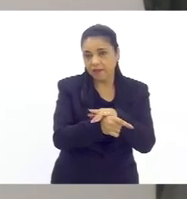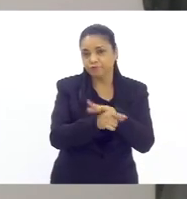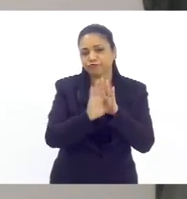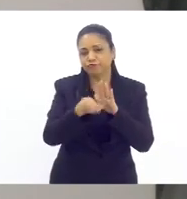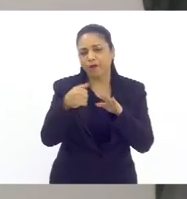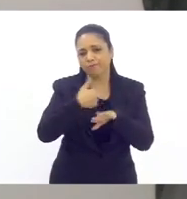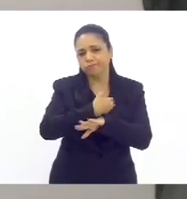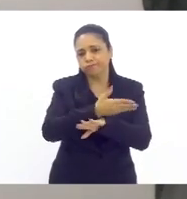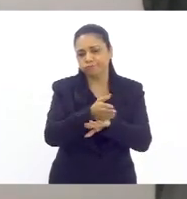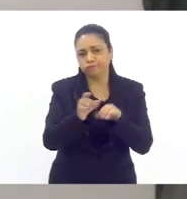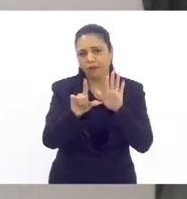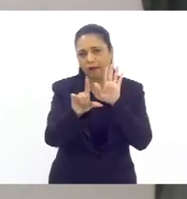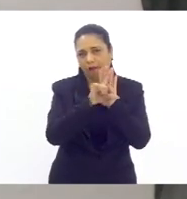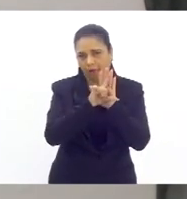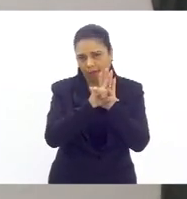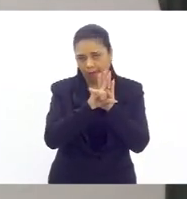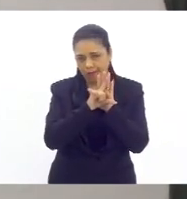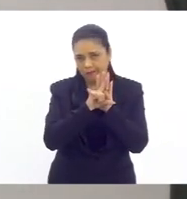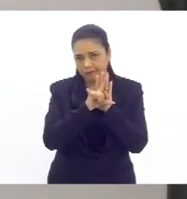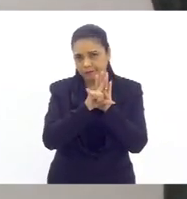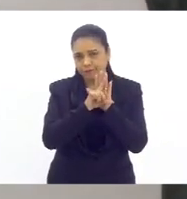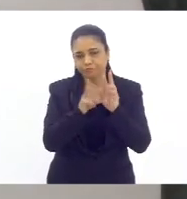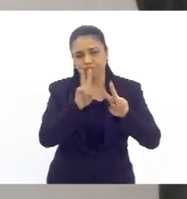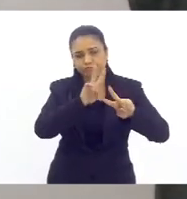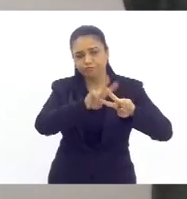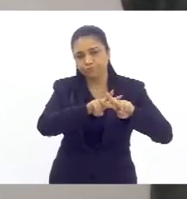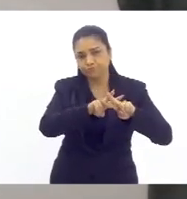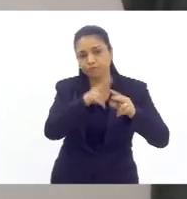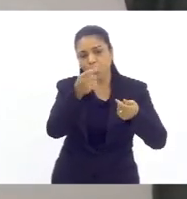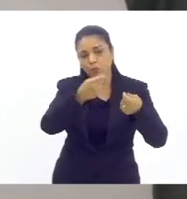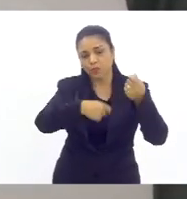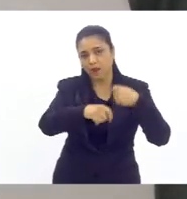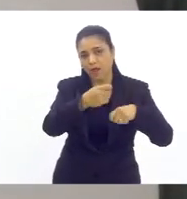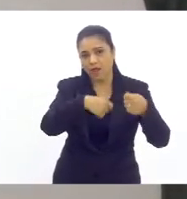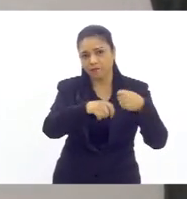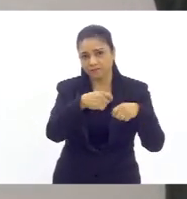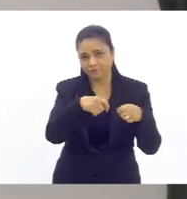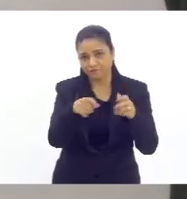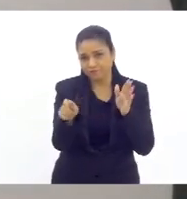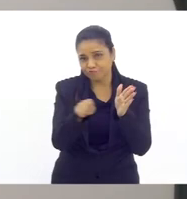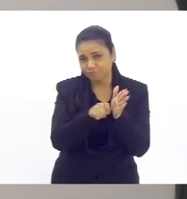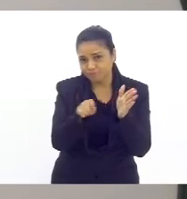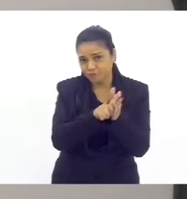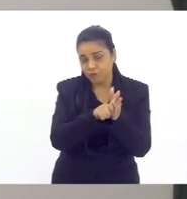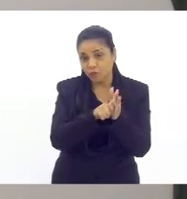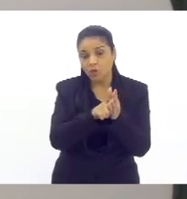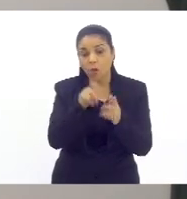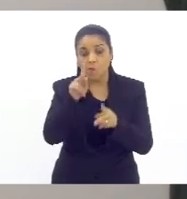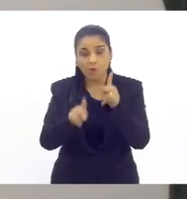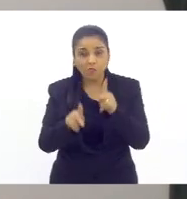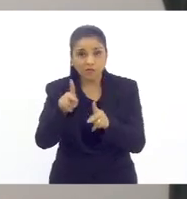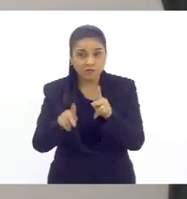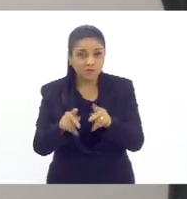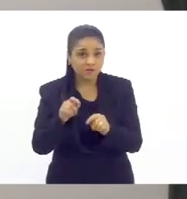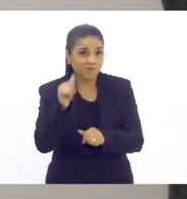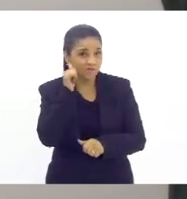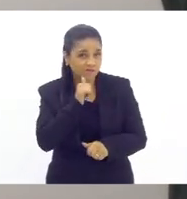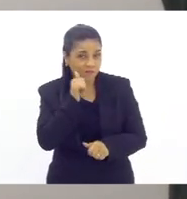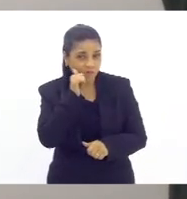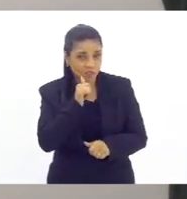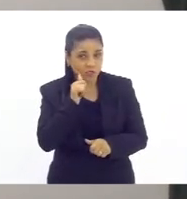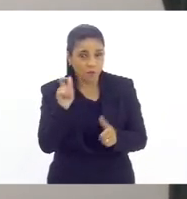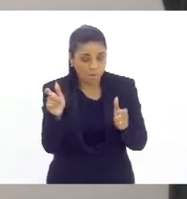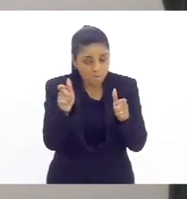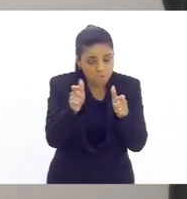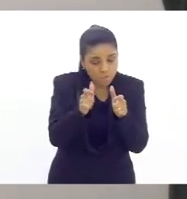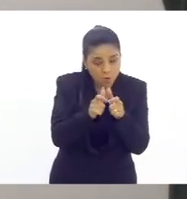ultrapassados rivalizando com aprisionamento pelo tráfico de drogas quando a população é feminina apesar da população feminina ser muito